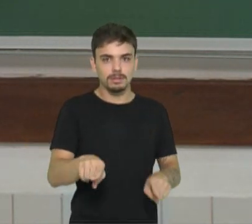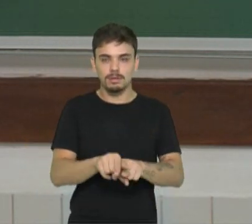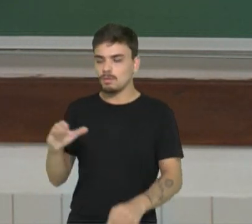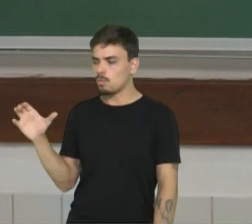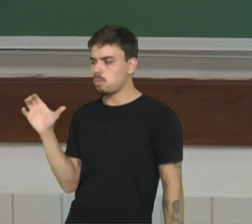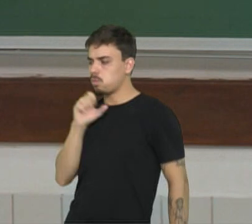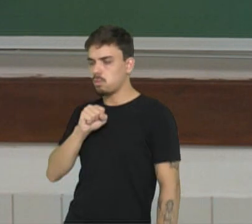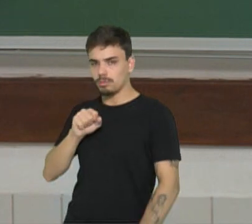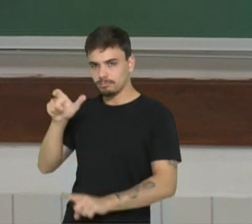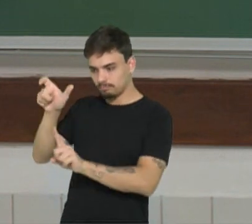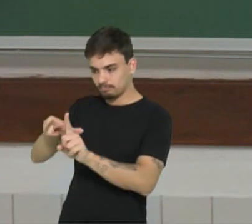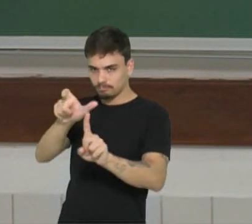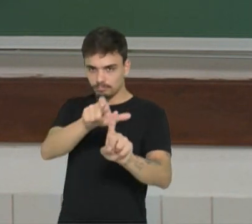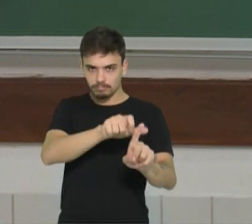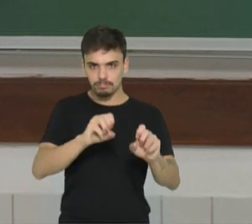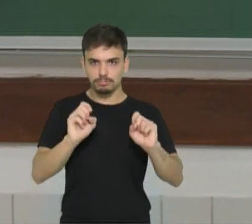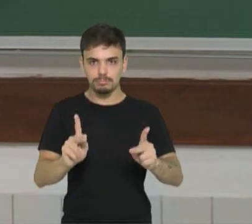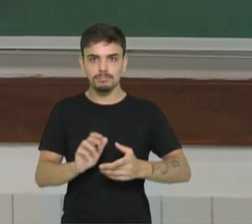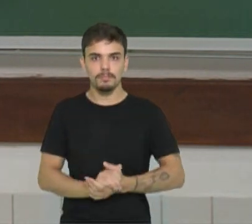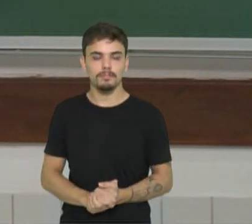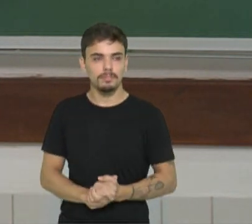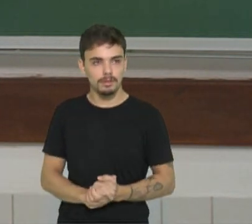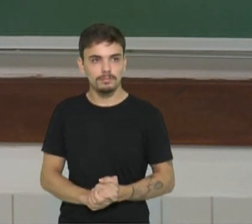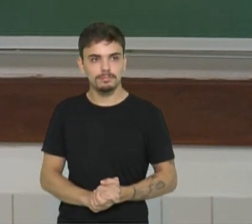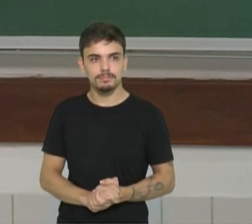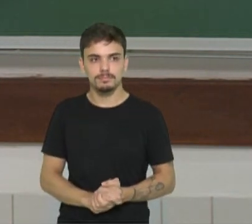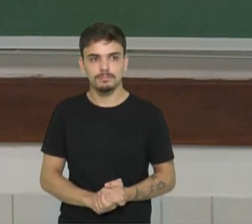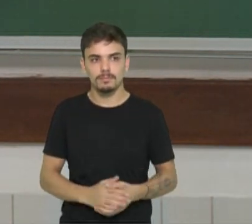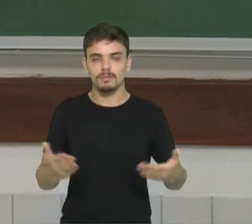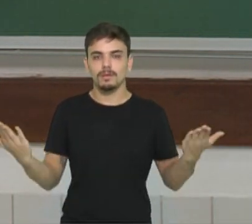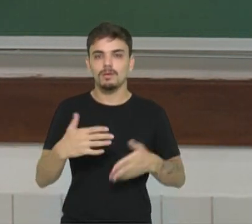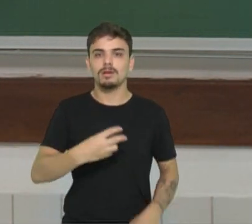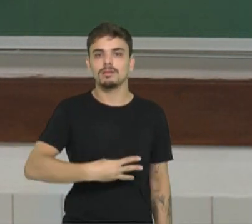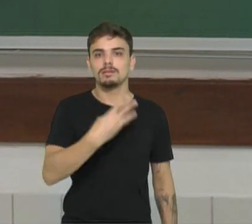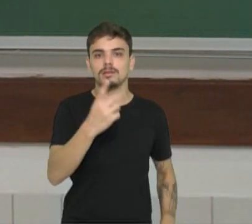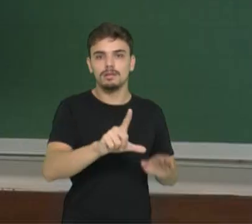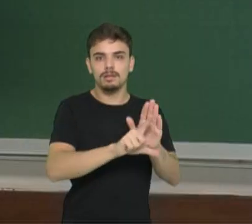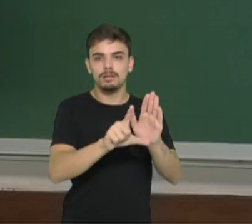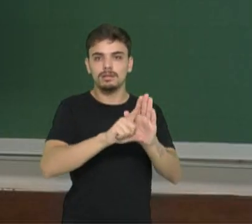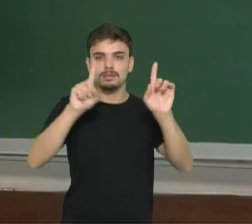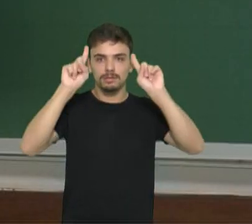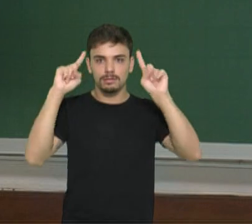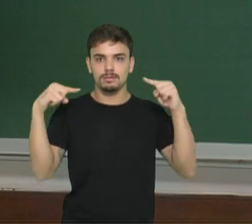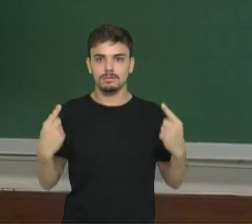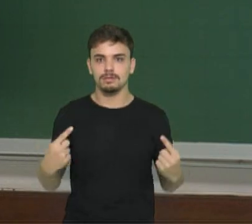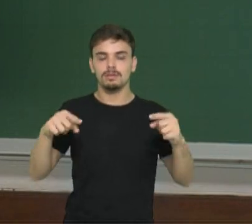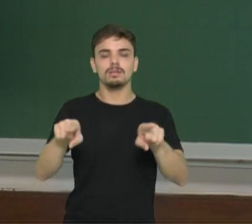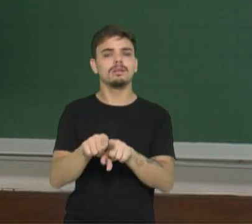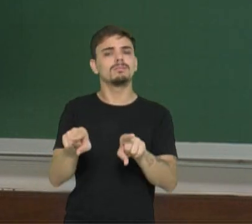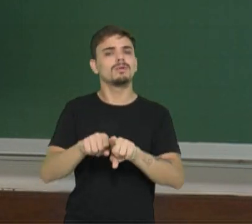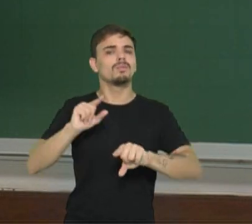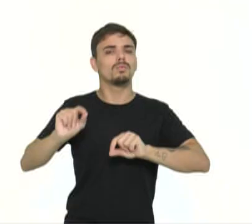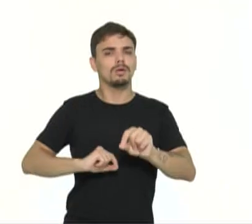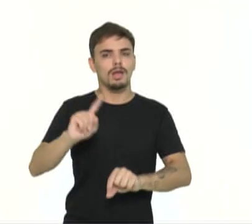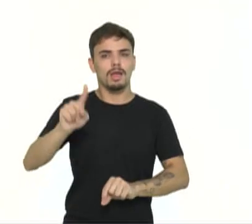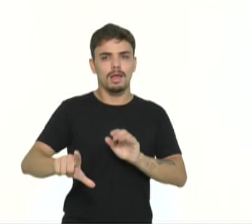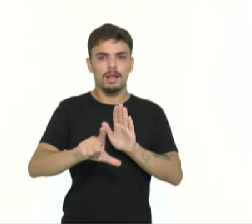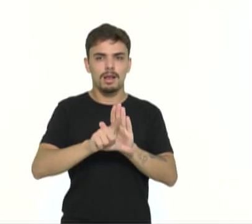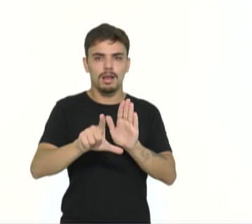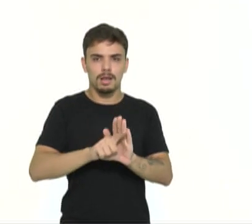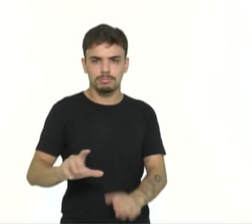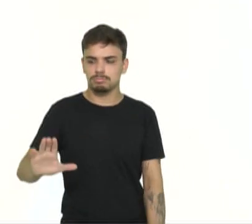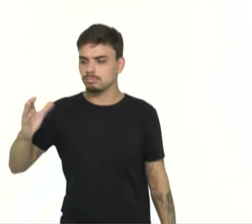dos corpos, beleza? E a terceira lei de Newton? A terceira lei de Newton é a lei da ação e